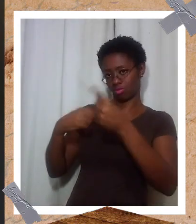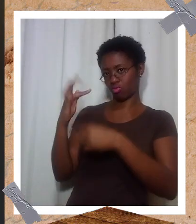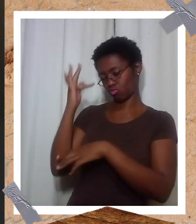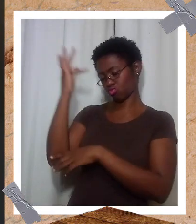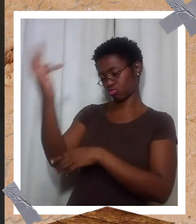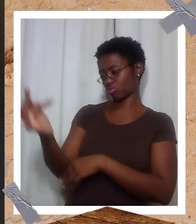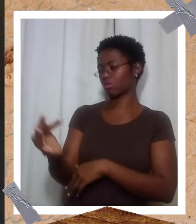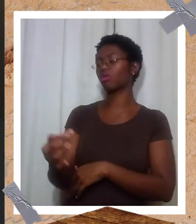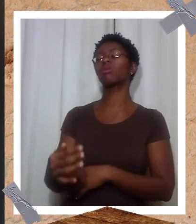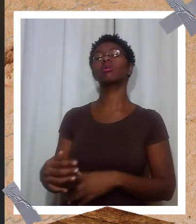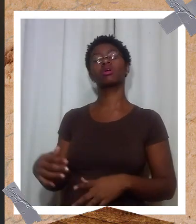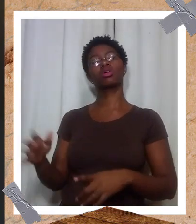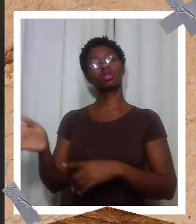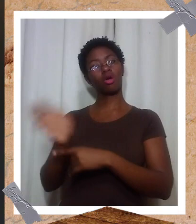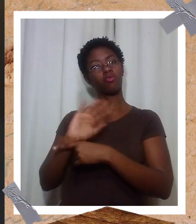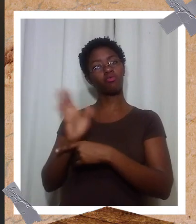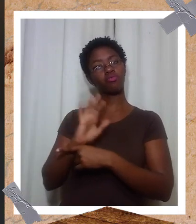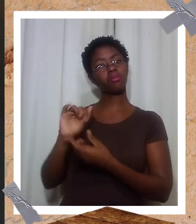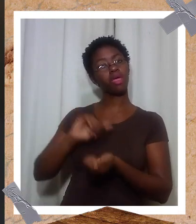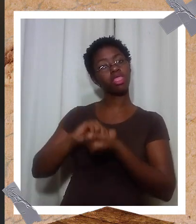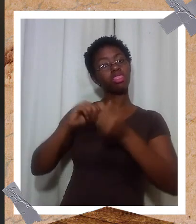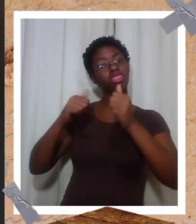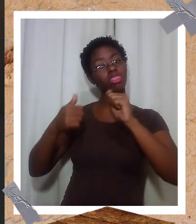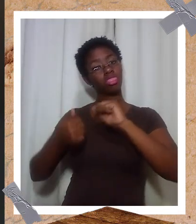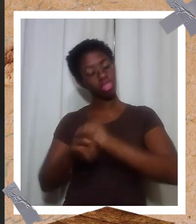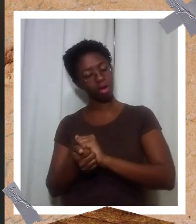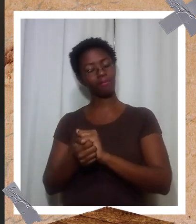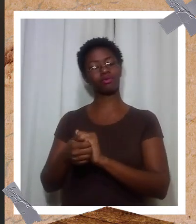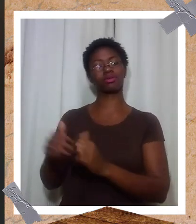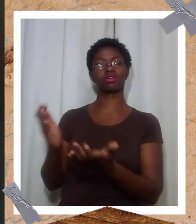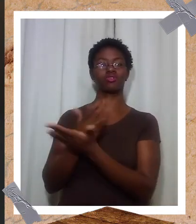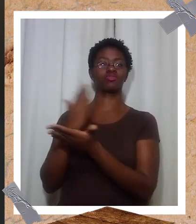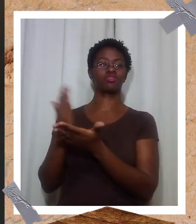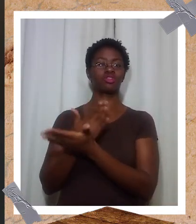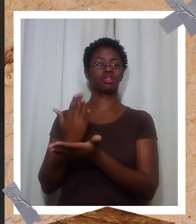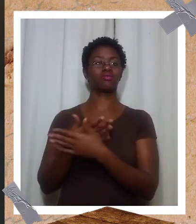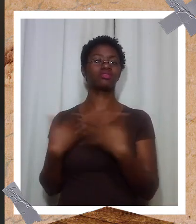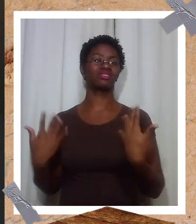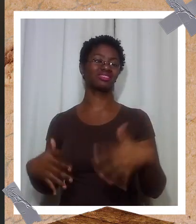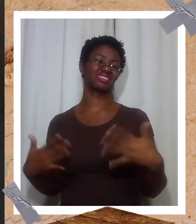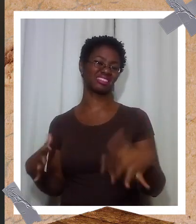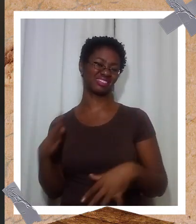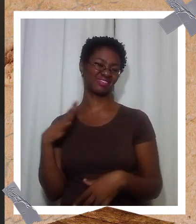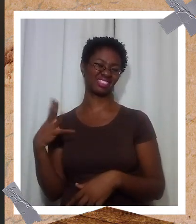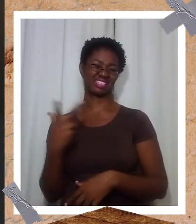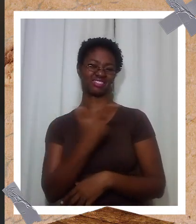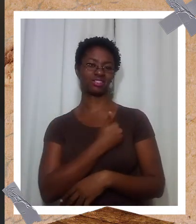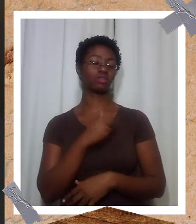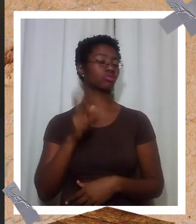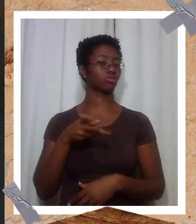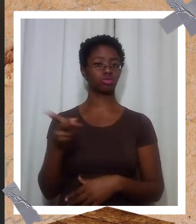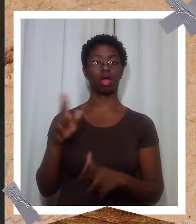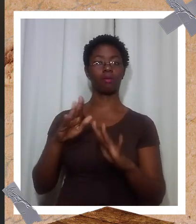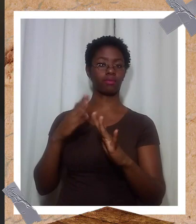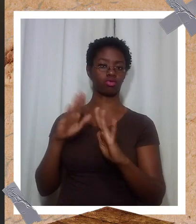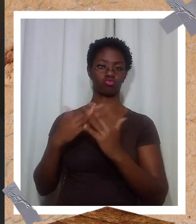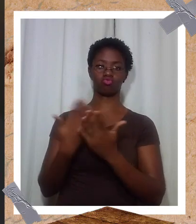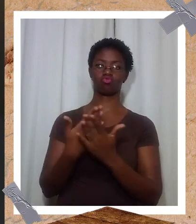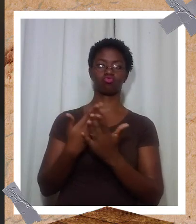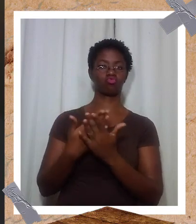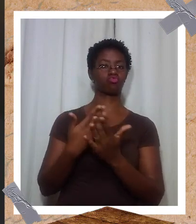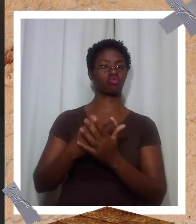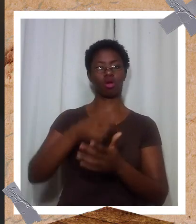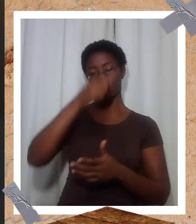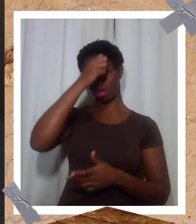foi marcante, assim, essa passagem, assim. Então, eu sempre estudei escola pública, né, aqui no